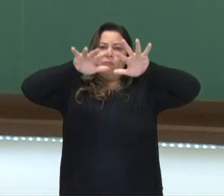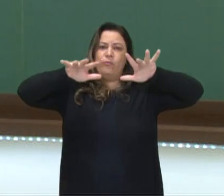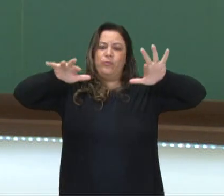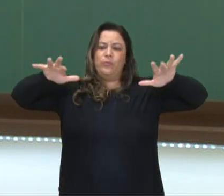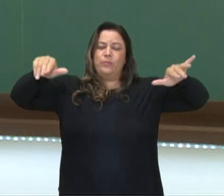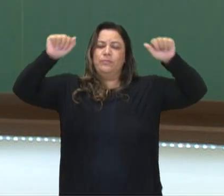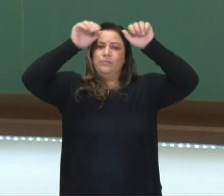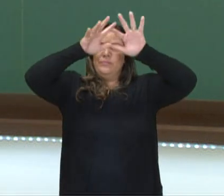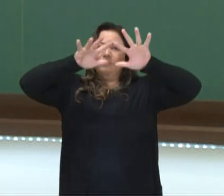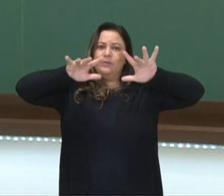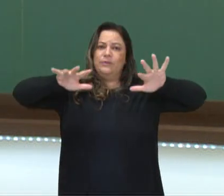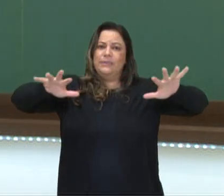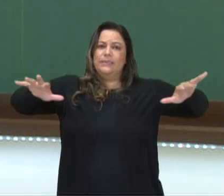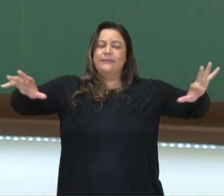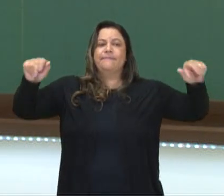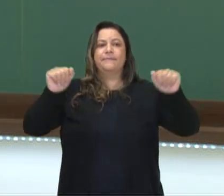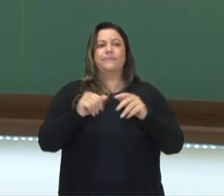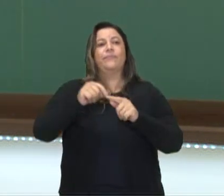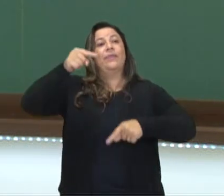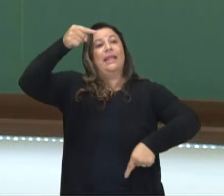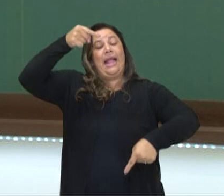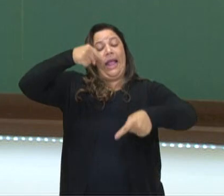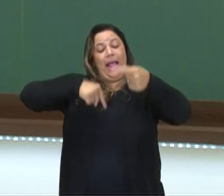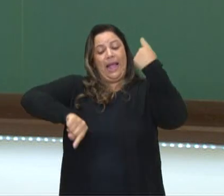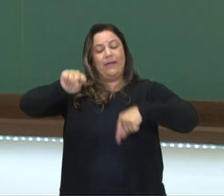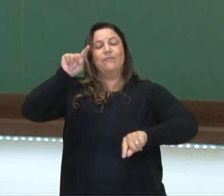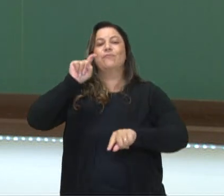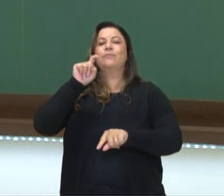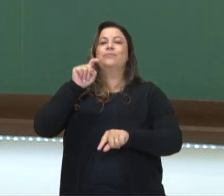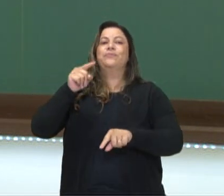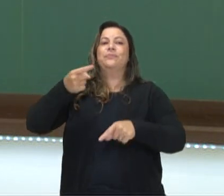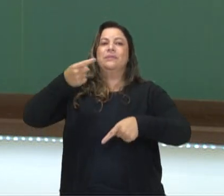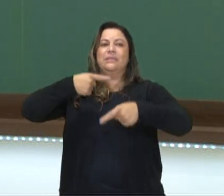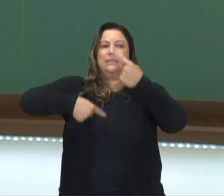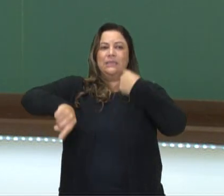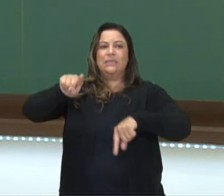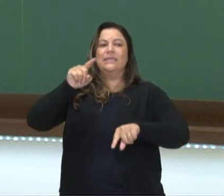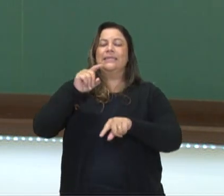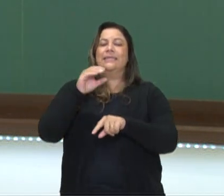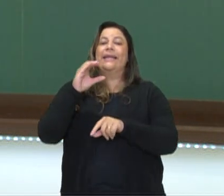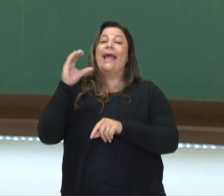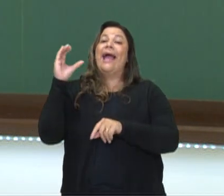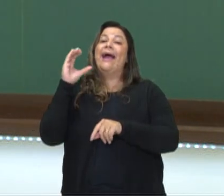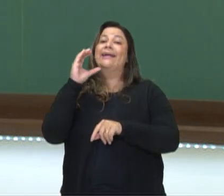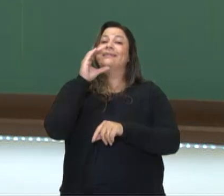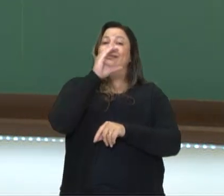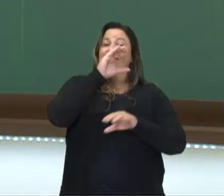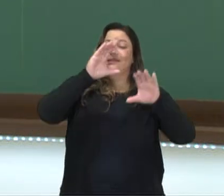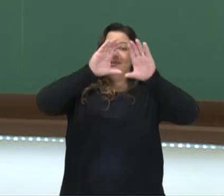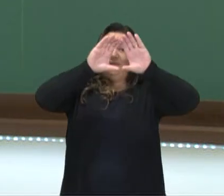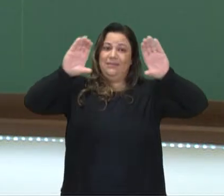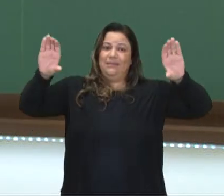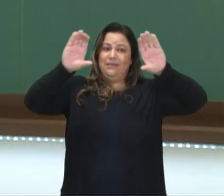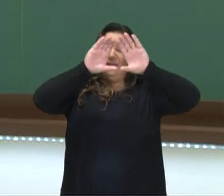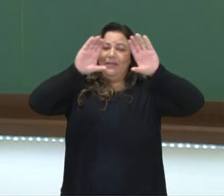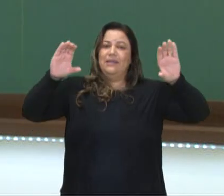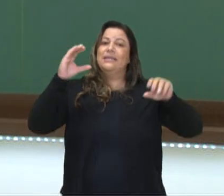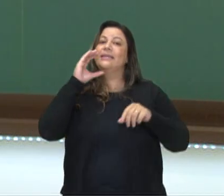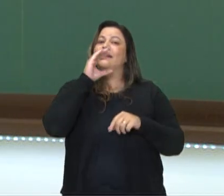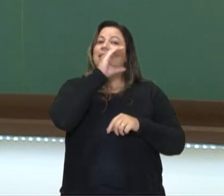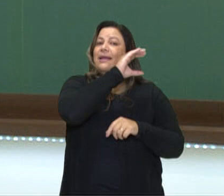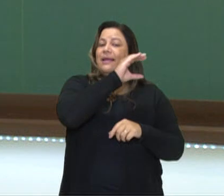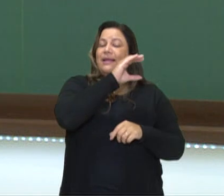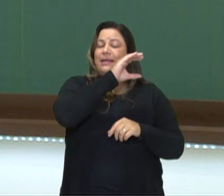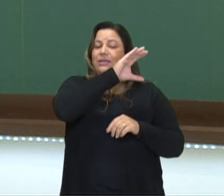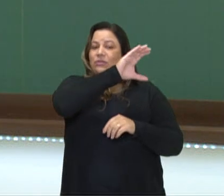nós temos a inversão térmica, nós temos uma camada de ar quente que fica aqui bem próximo à